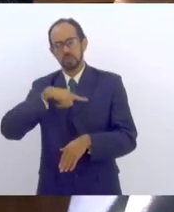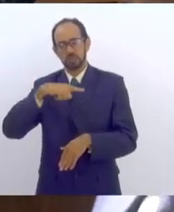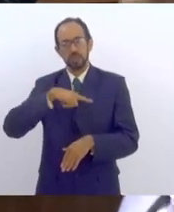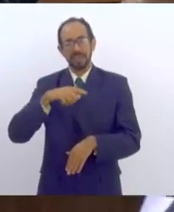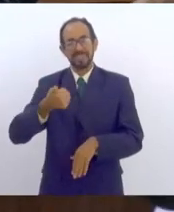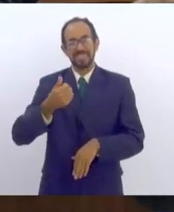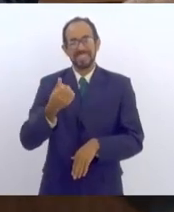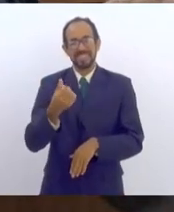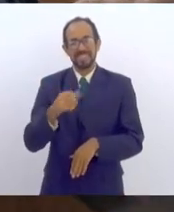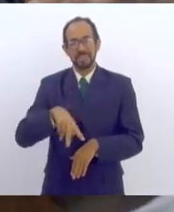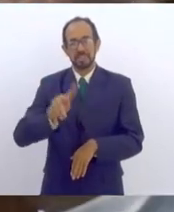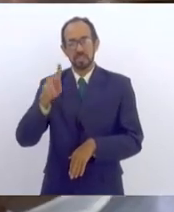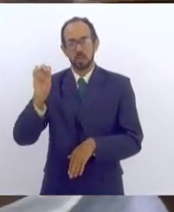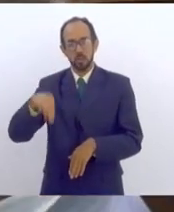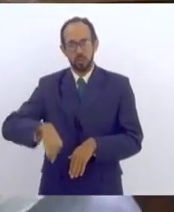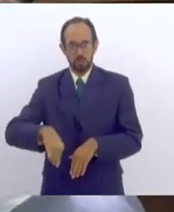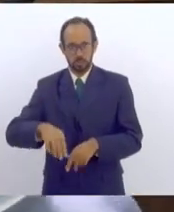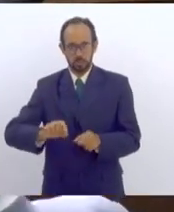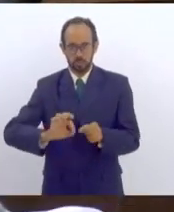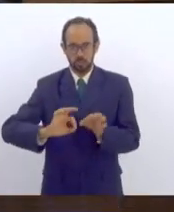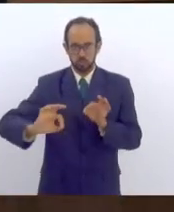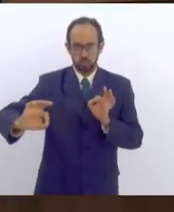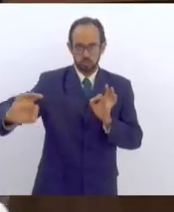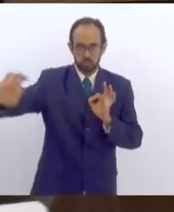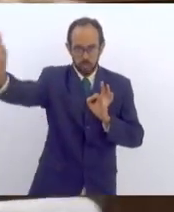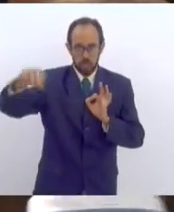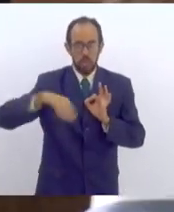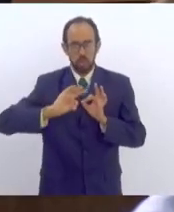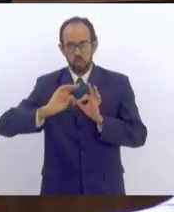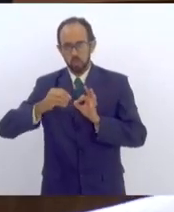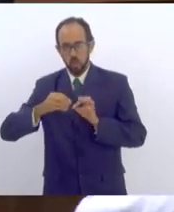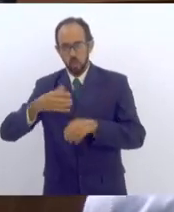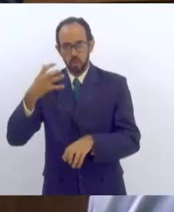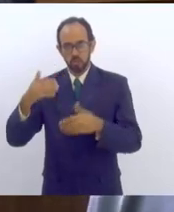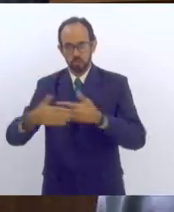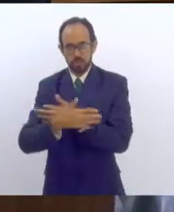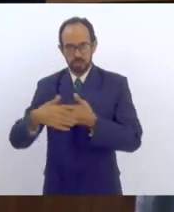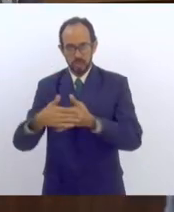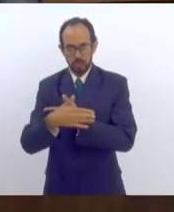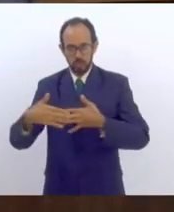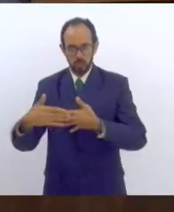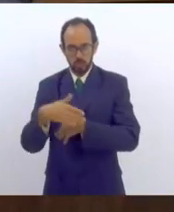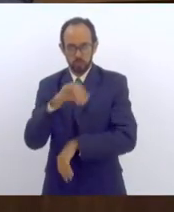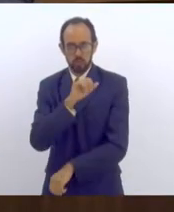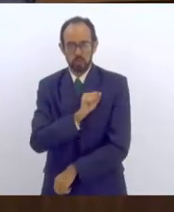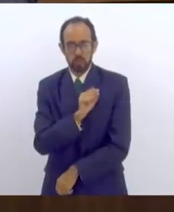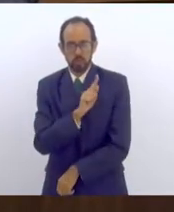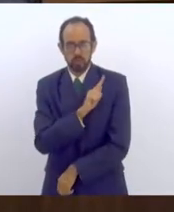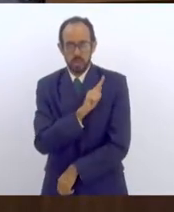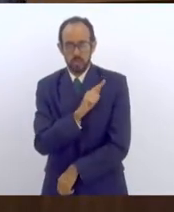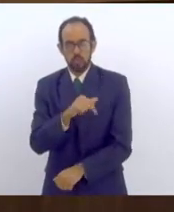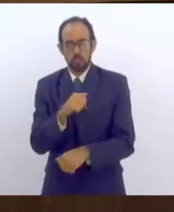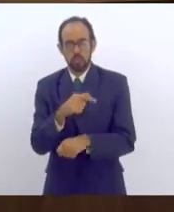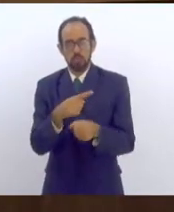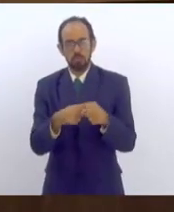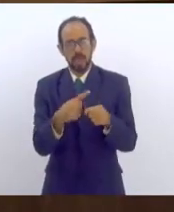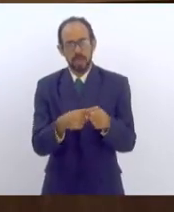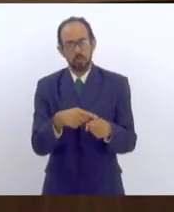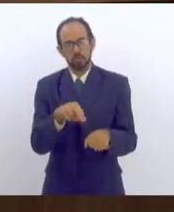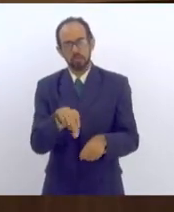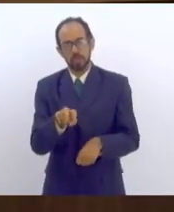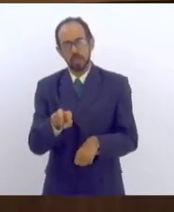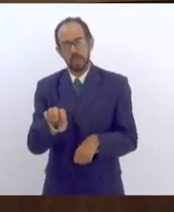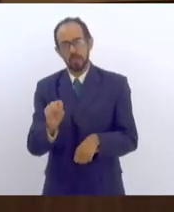quilômetros de extensão, corta praticamente todo o eixo central da cidade de São Gonçalo, desde o bairro de Neves até o bairro